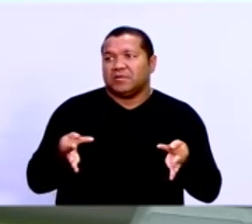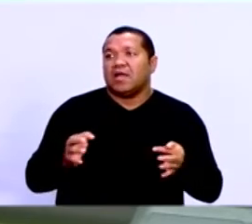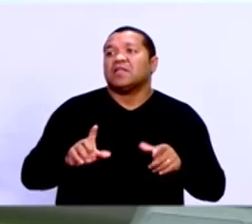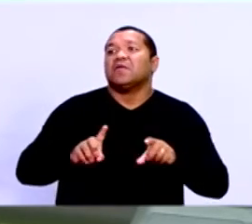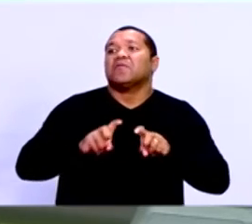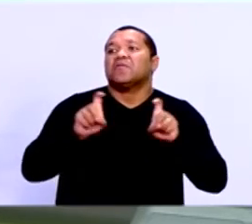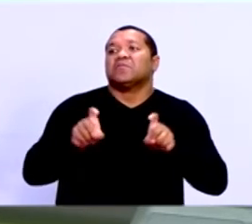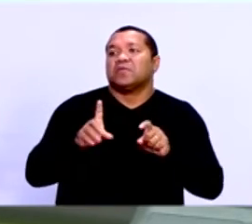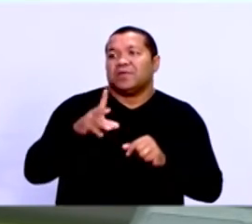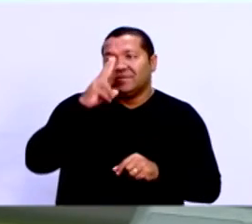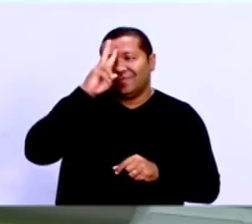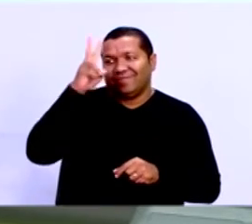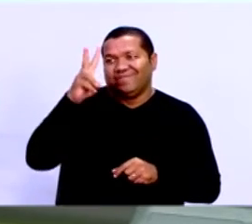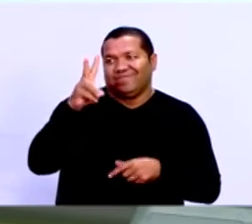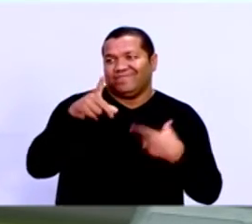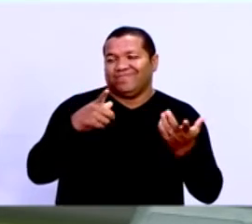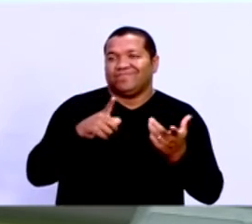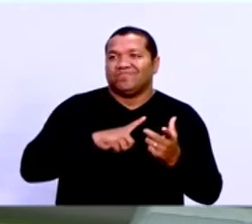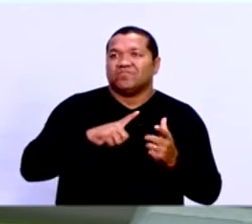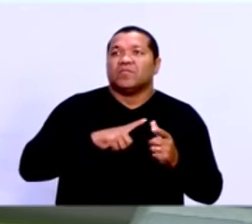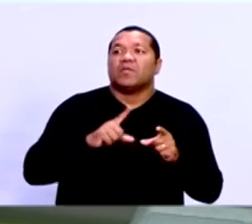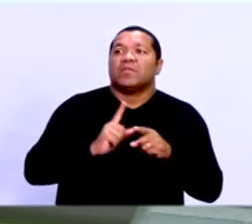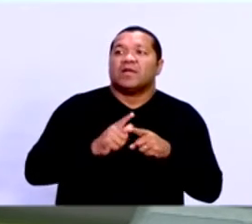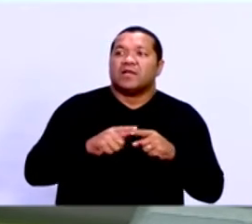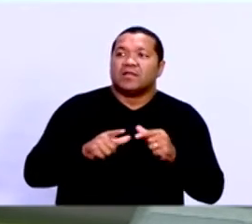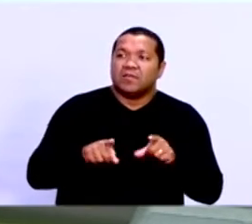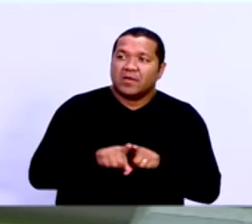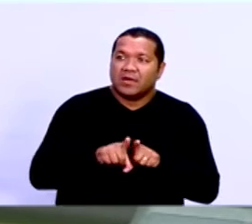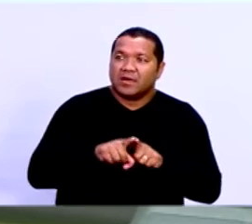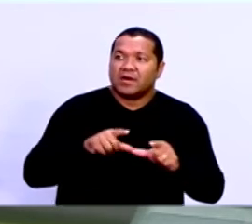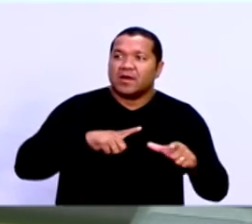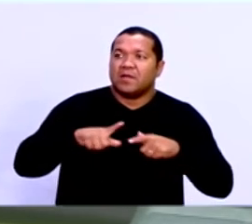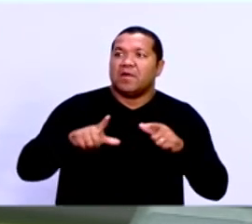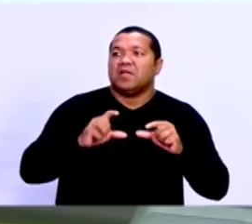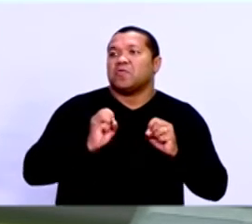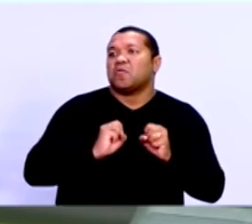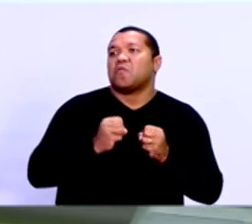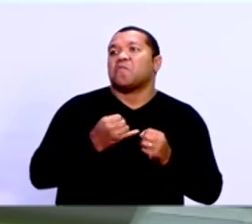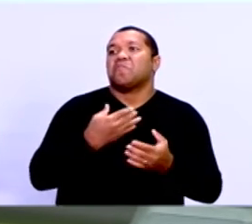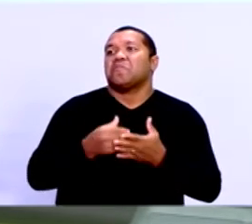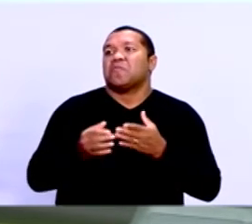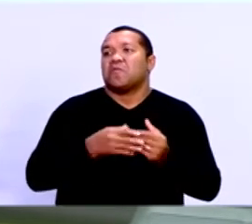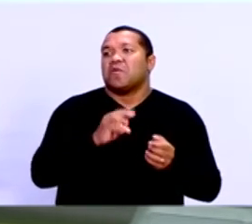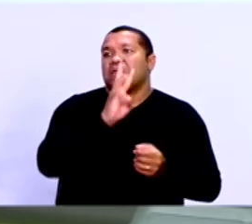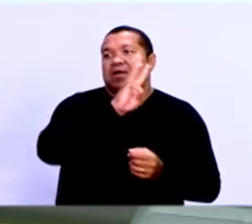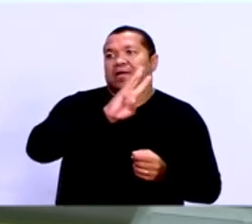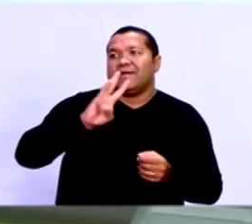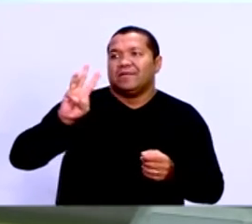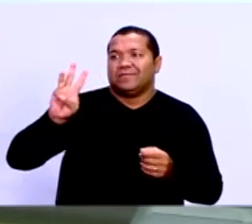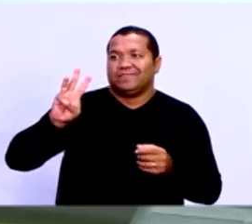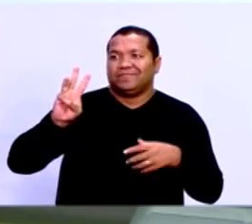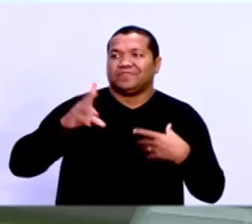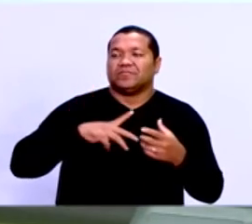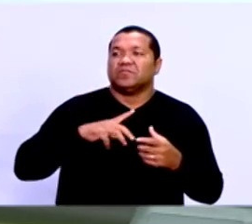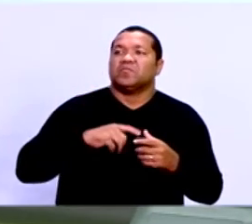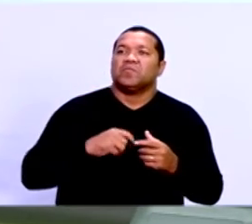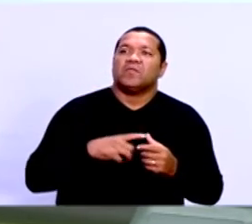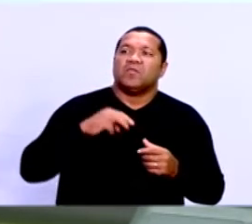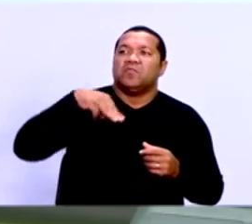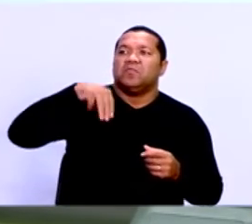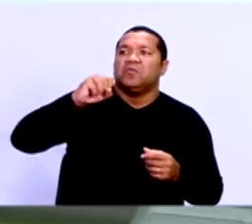forte pra ele que ele rode também em qualquer navegador ele vai poder rodar no mozilla firefox internet explorer